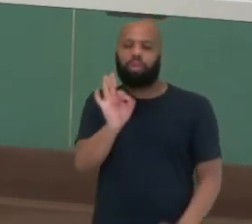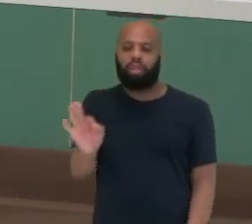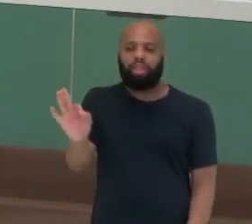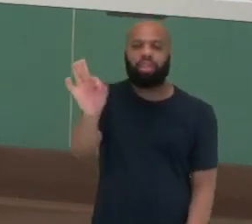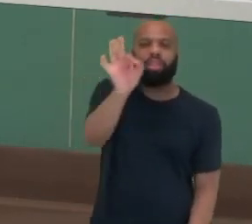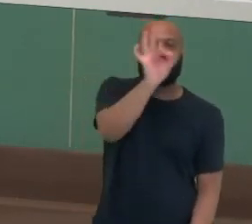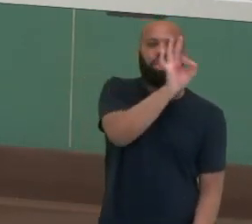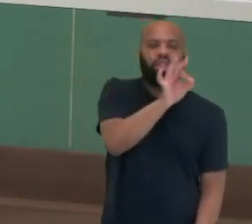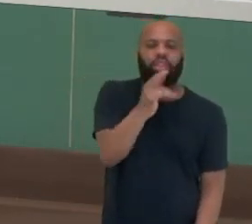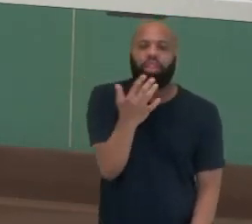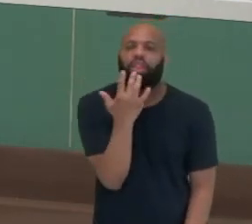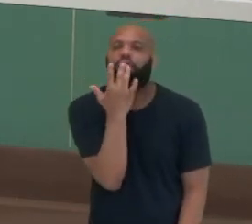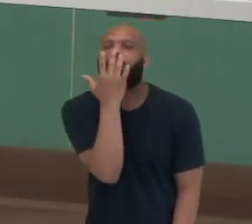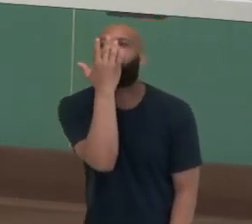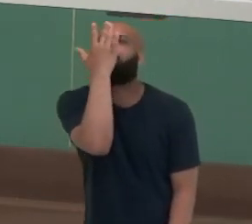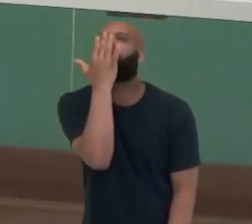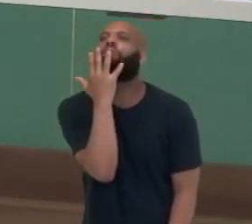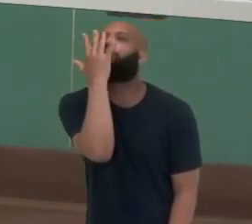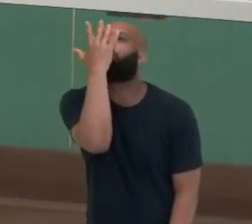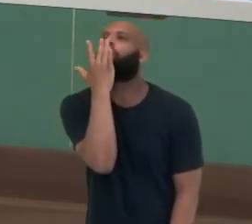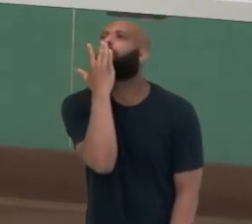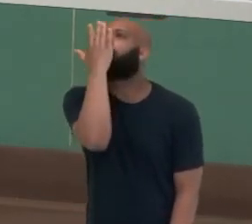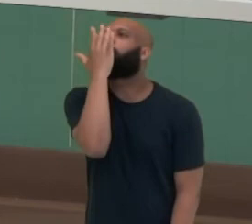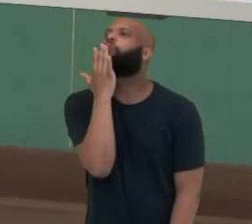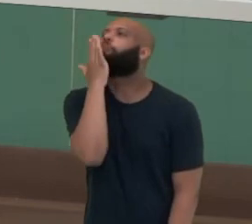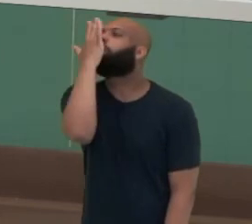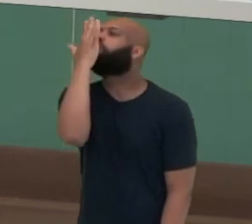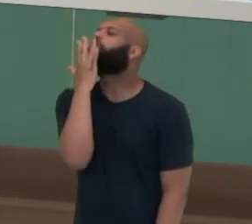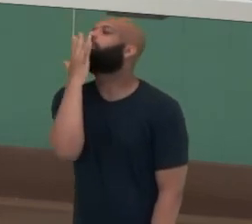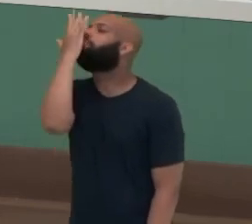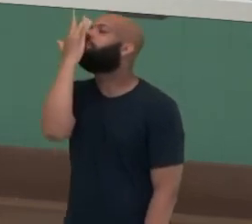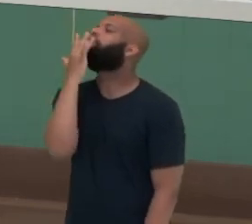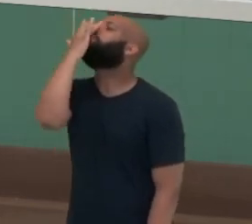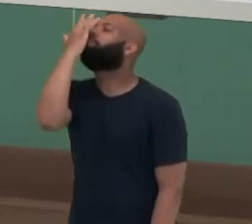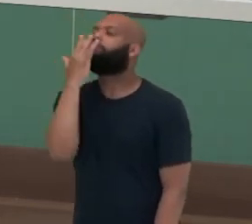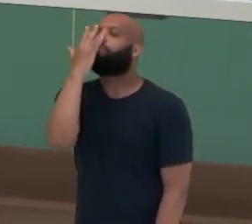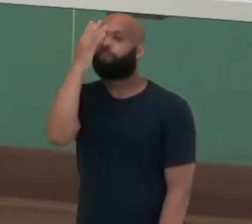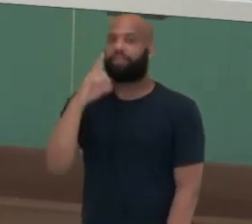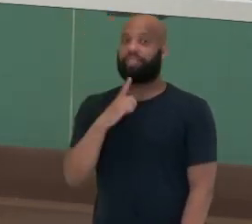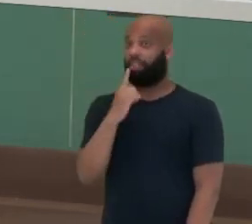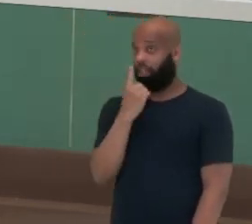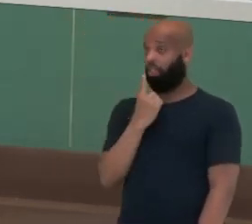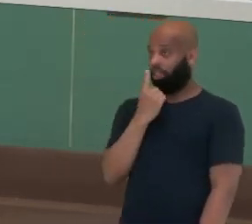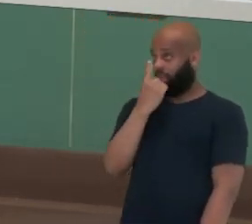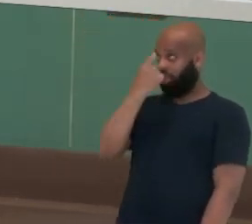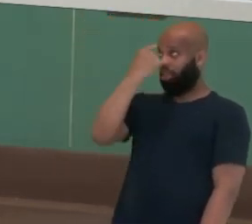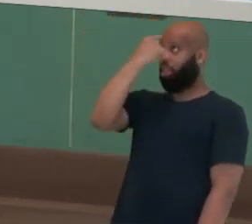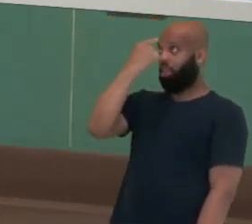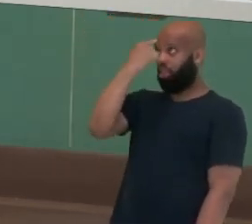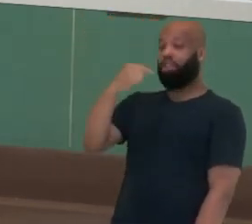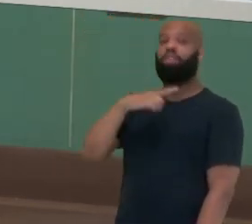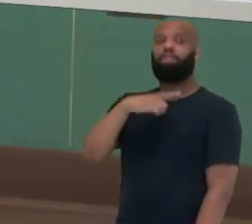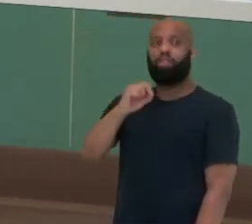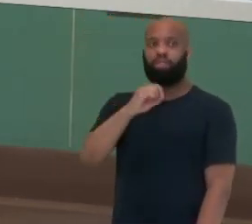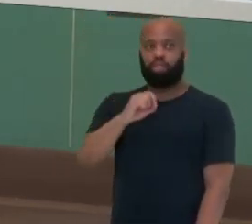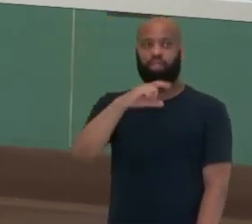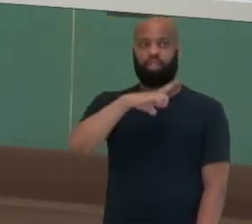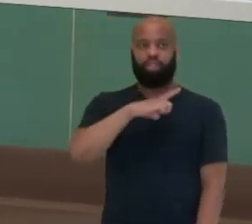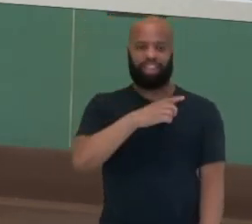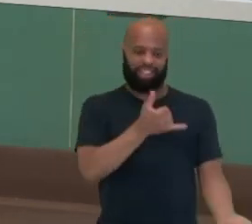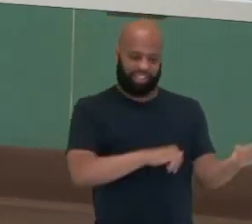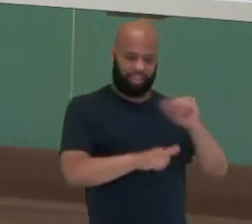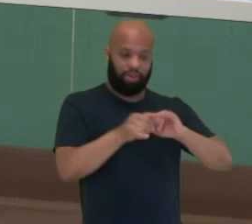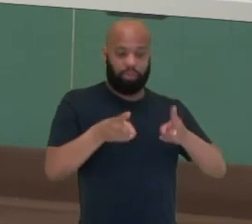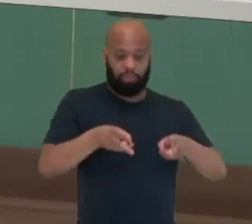que adentram o nosso nariz. Lá na parte superior nós temos o quê? Os